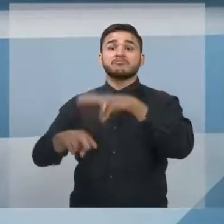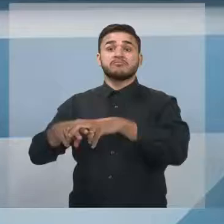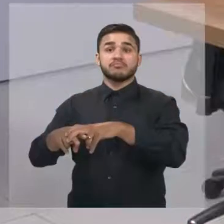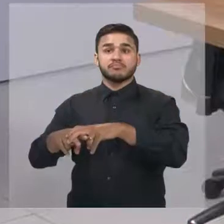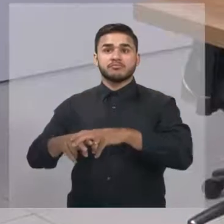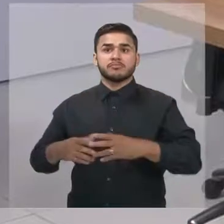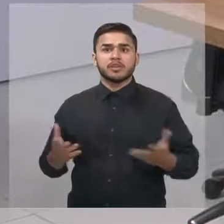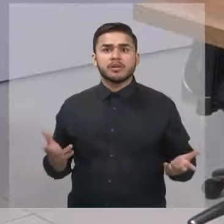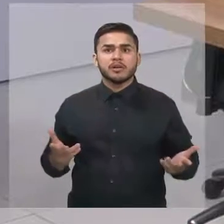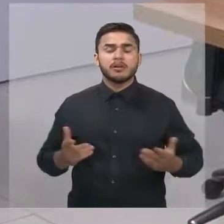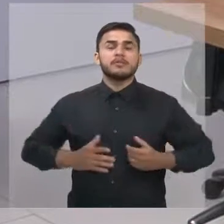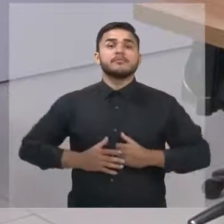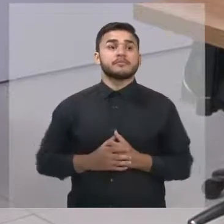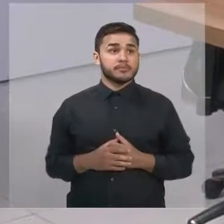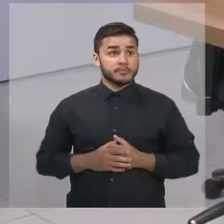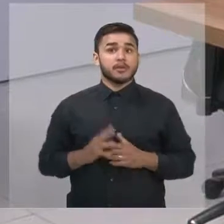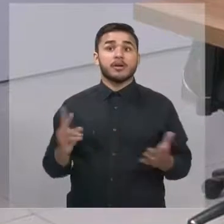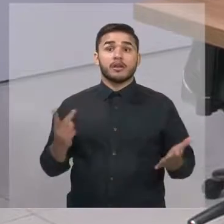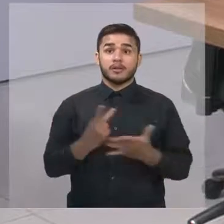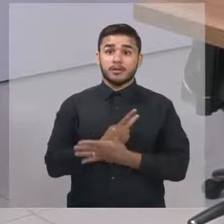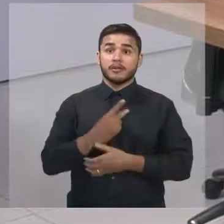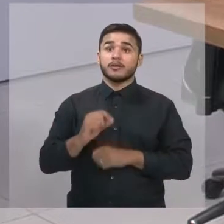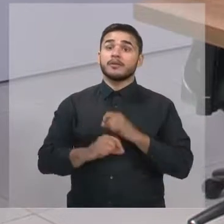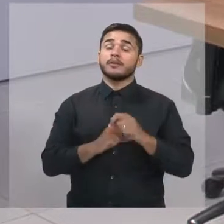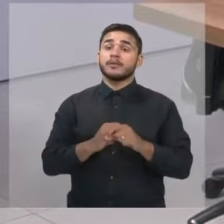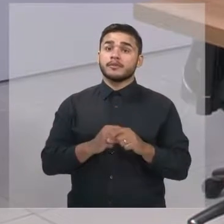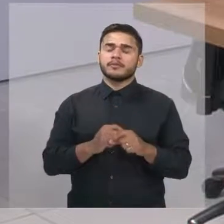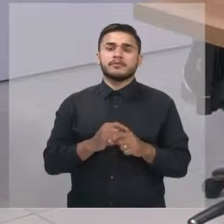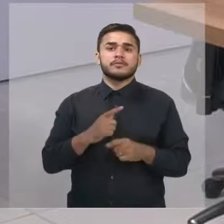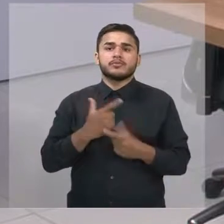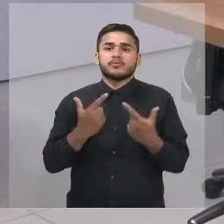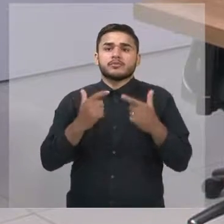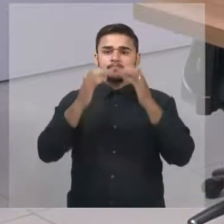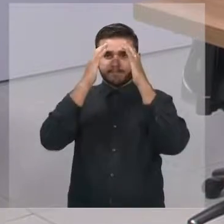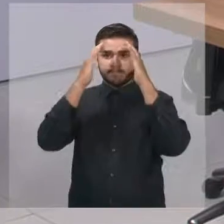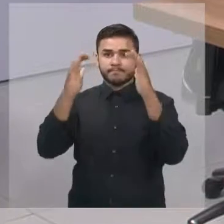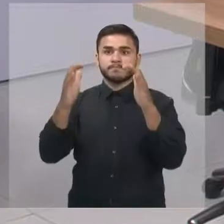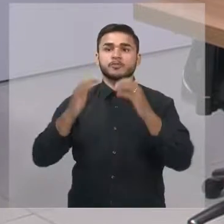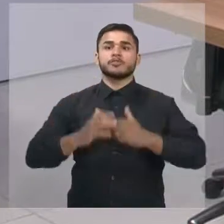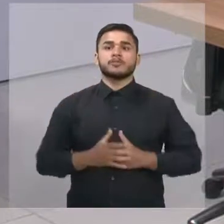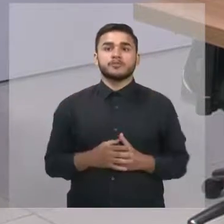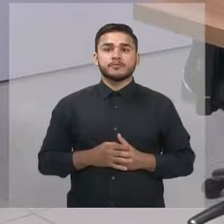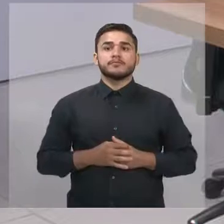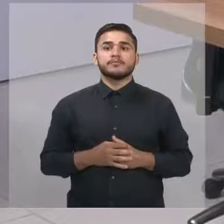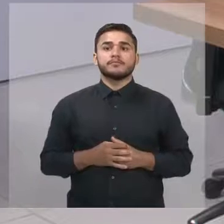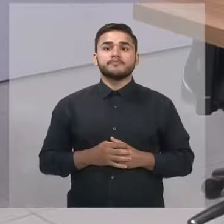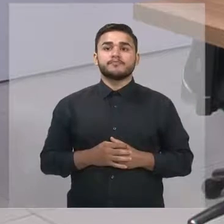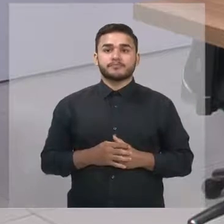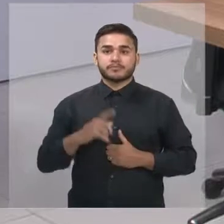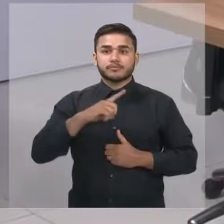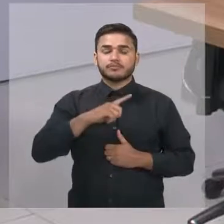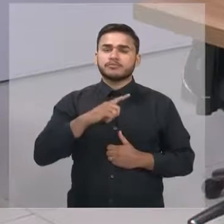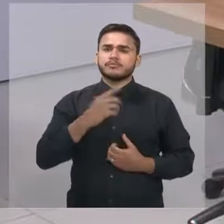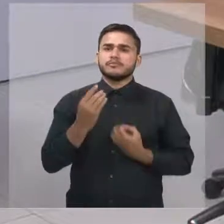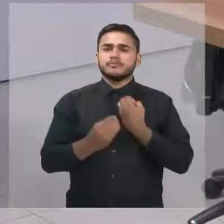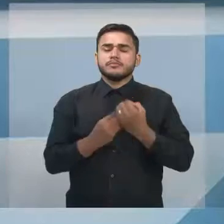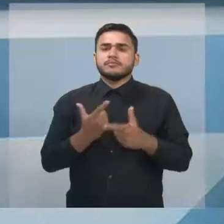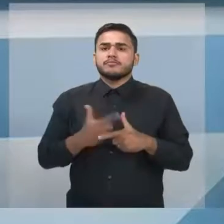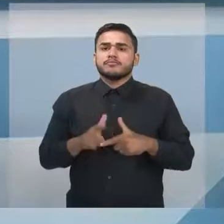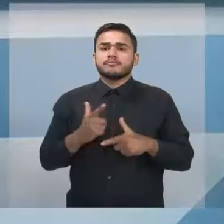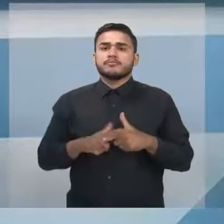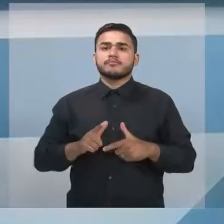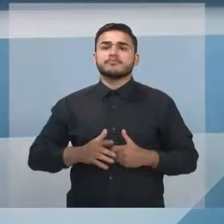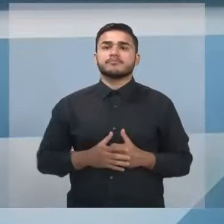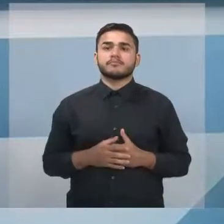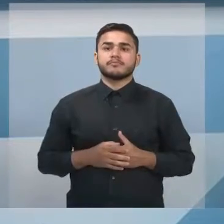e ocupa. Então, essa degradação com esses valores, eu dei um exemplo bem simples para a gente entender o resto. Onde é